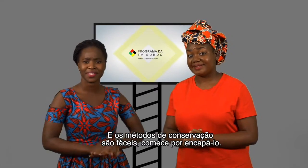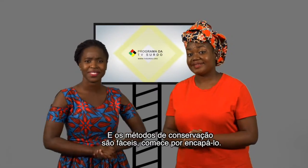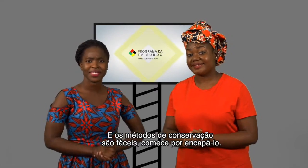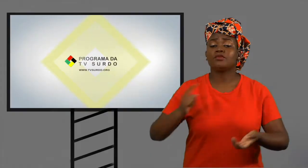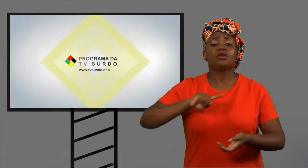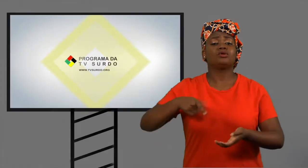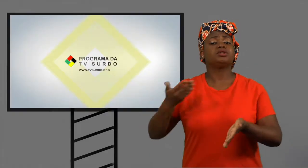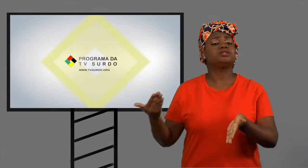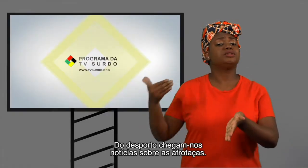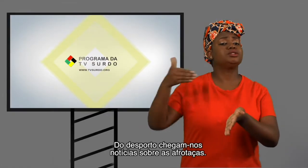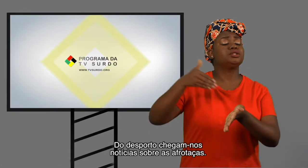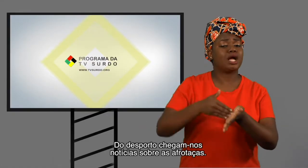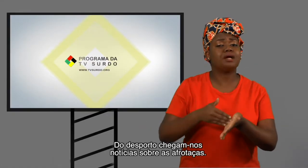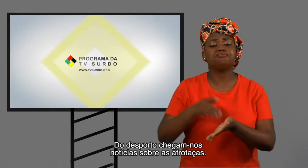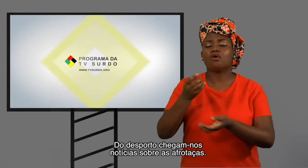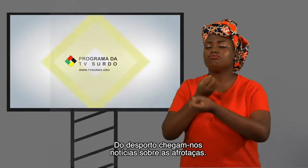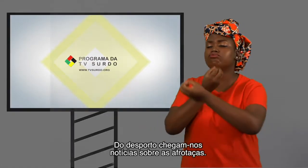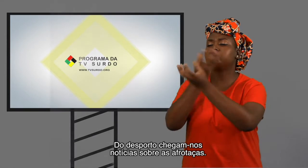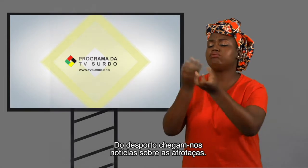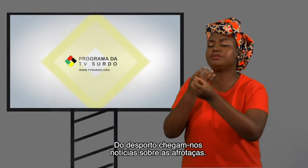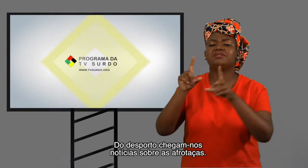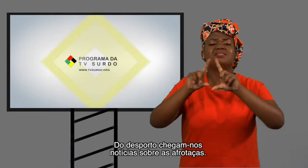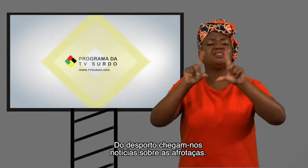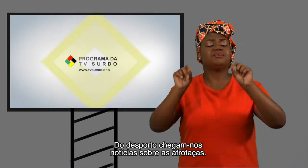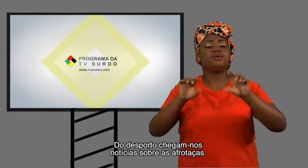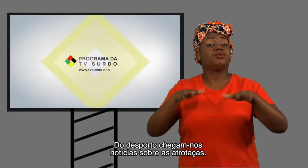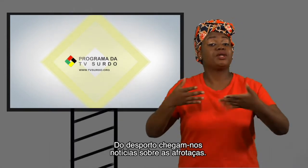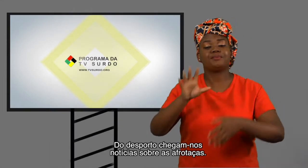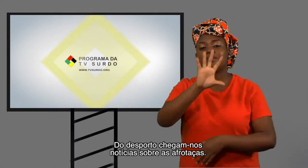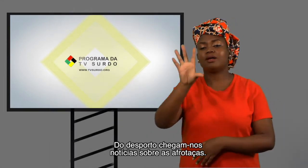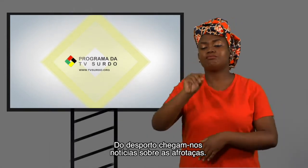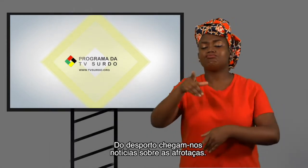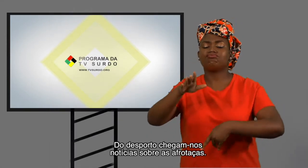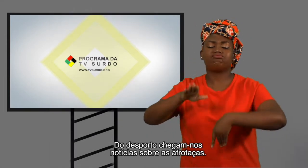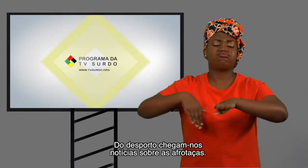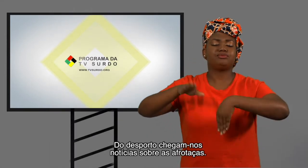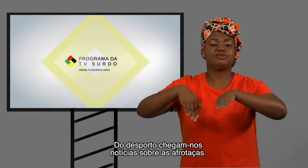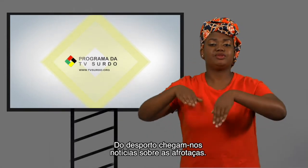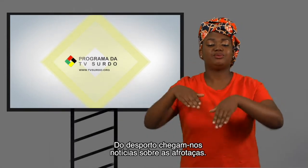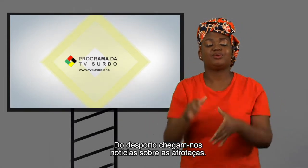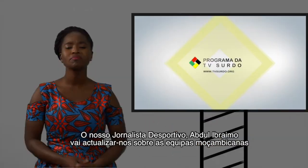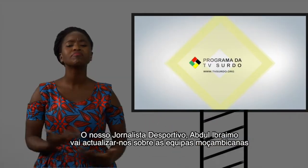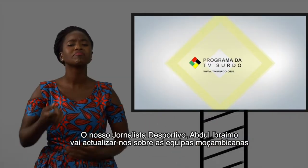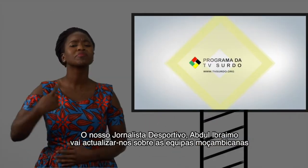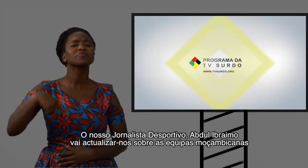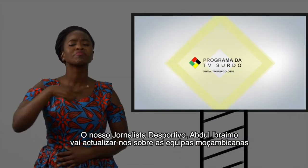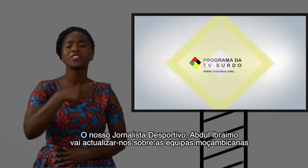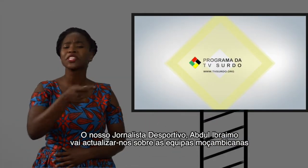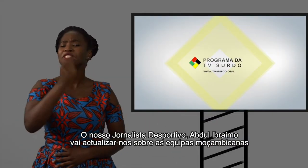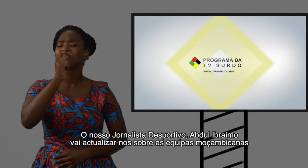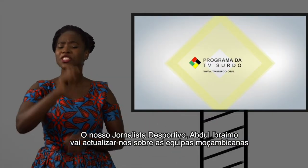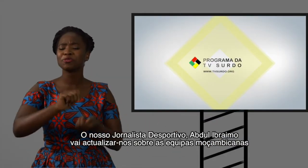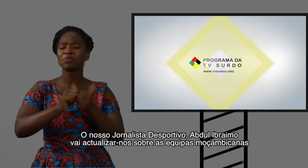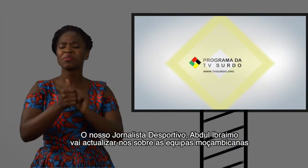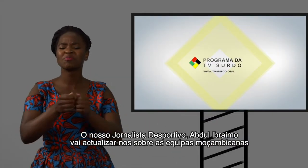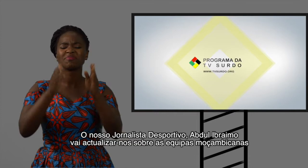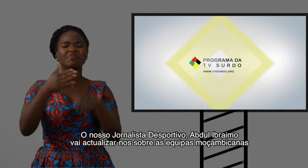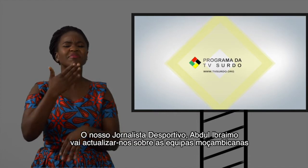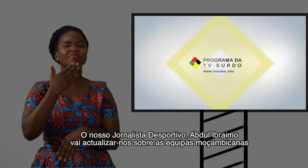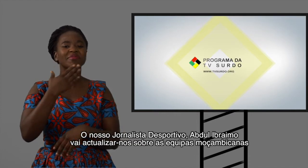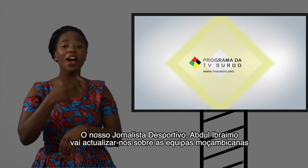encapá-lo. Do desporto, chegam-nos notícias sobre as afrotaças. O nosso jornalista